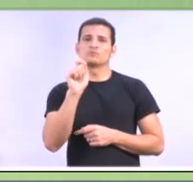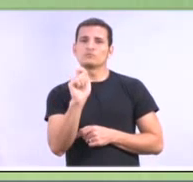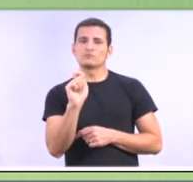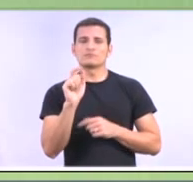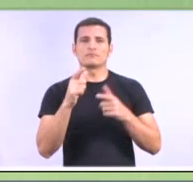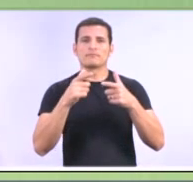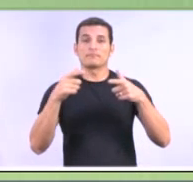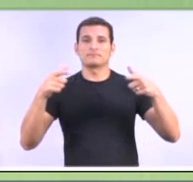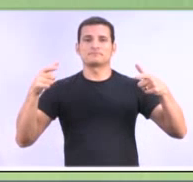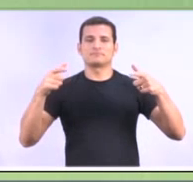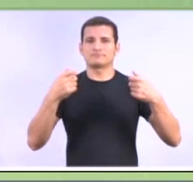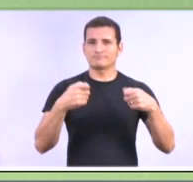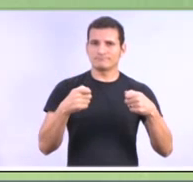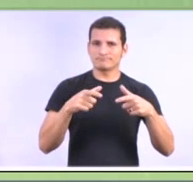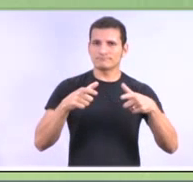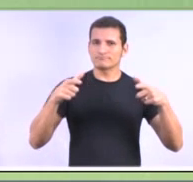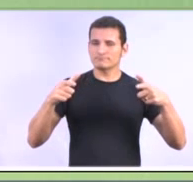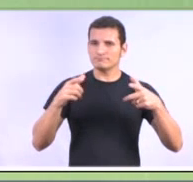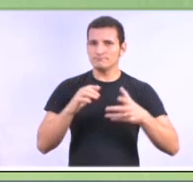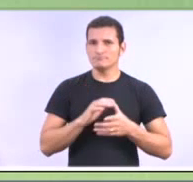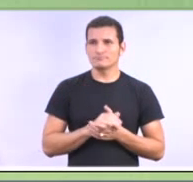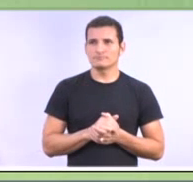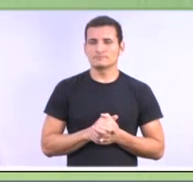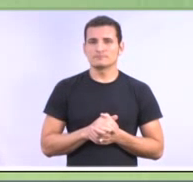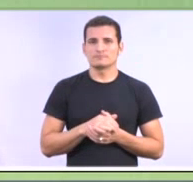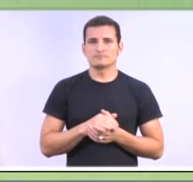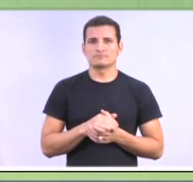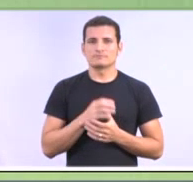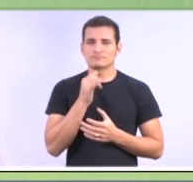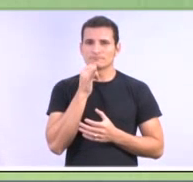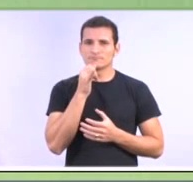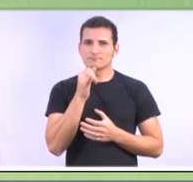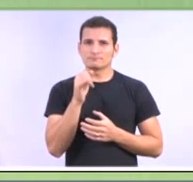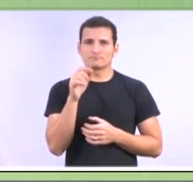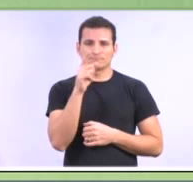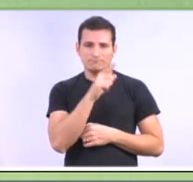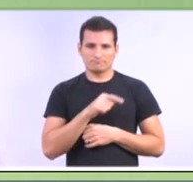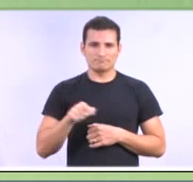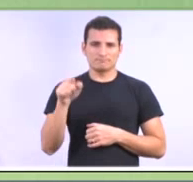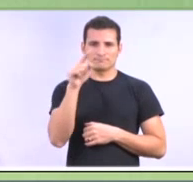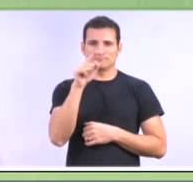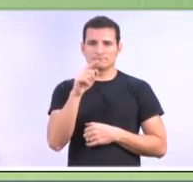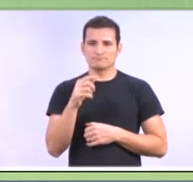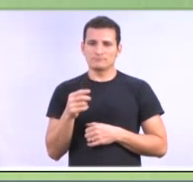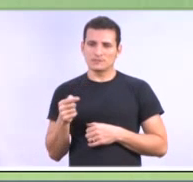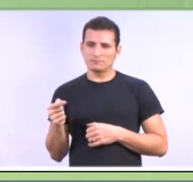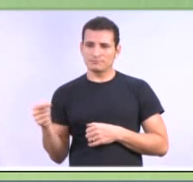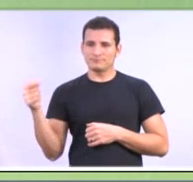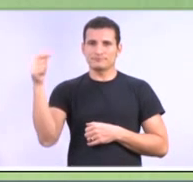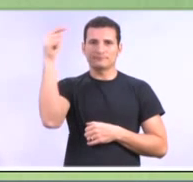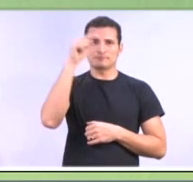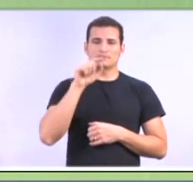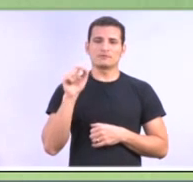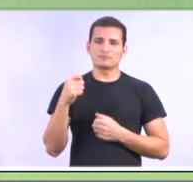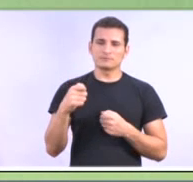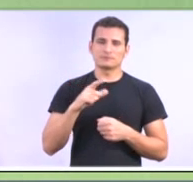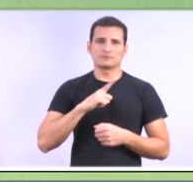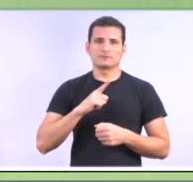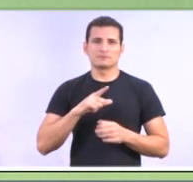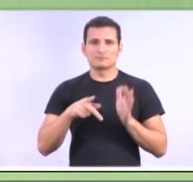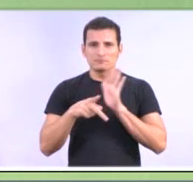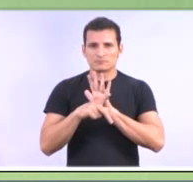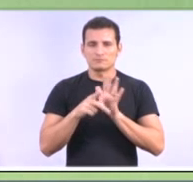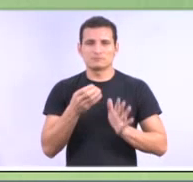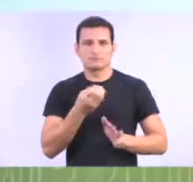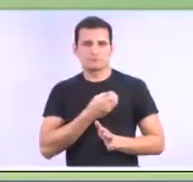Então, se você abrir um anel para colocar mais dispositivo e fechar, o protocolo ele tem que estar próprio para isso, enfim.